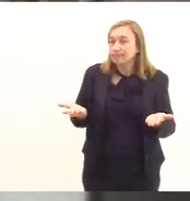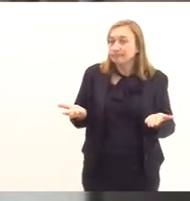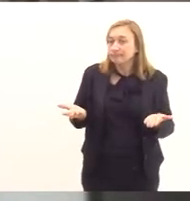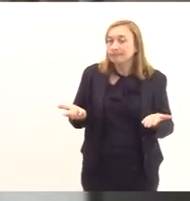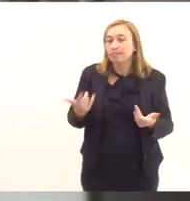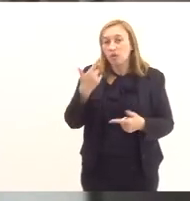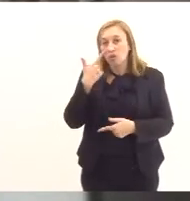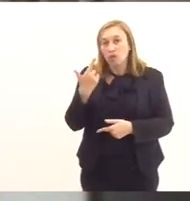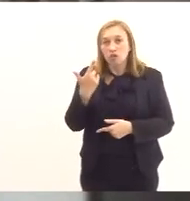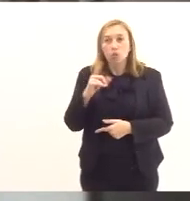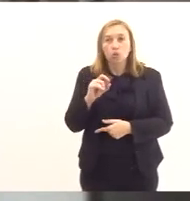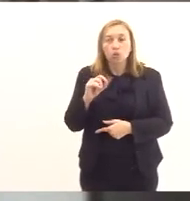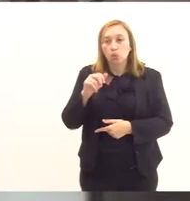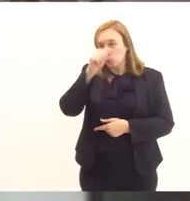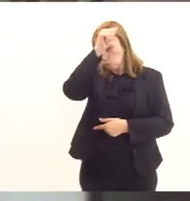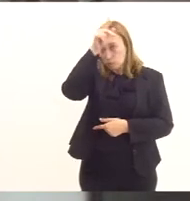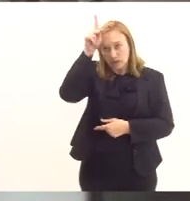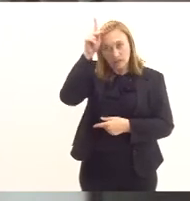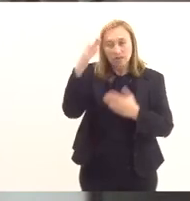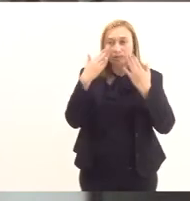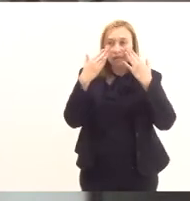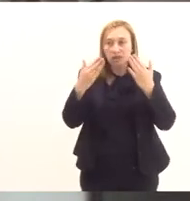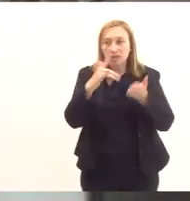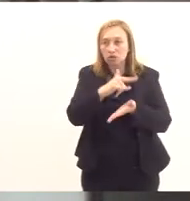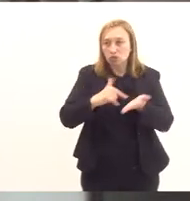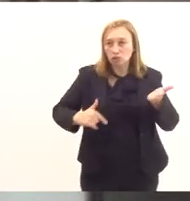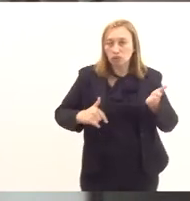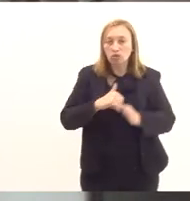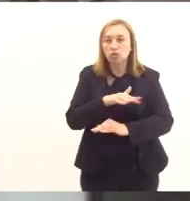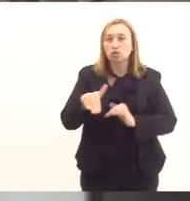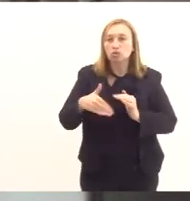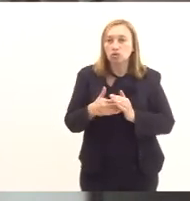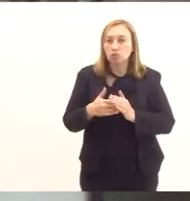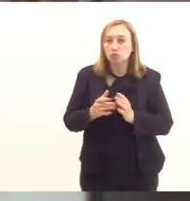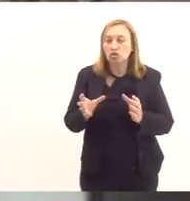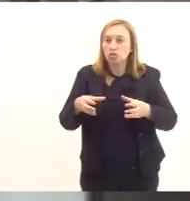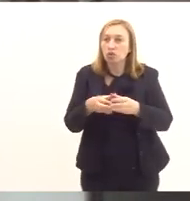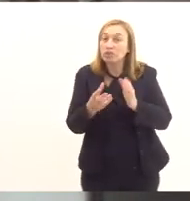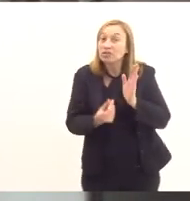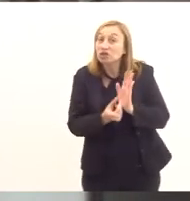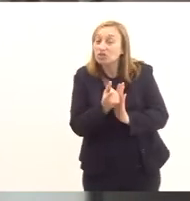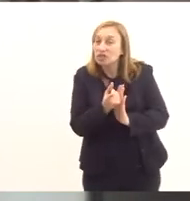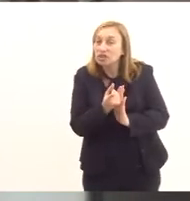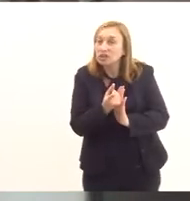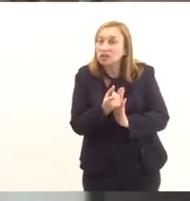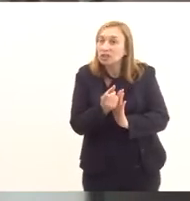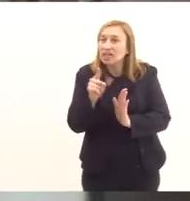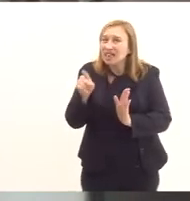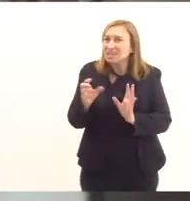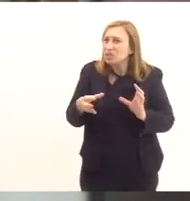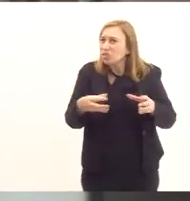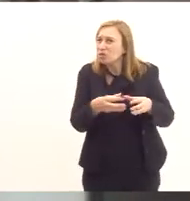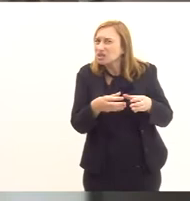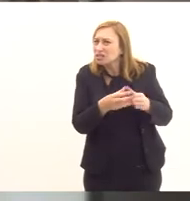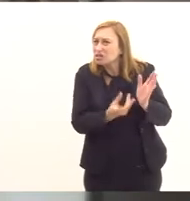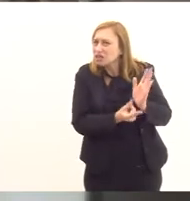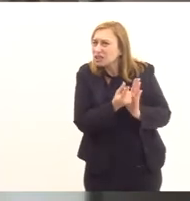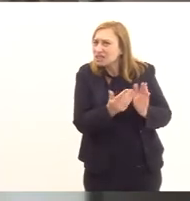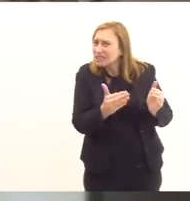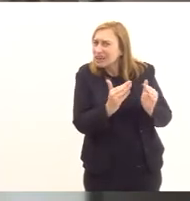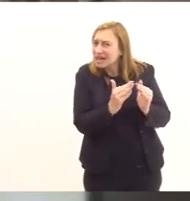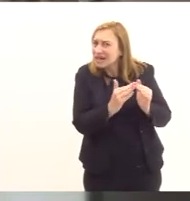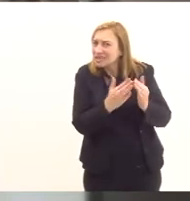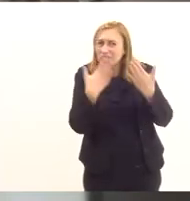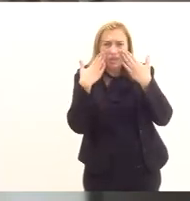e tendo em vista que o prefeito apresentou os documentos todos na comissão de Finanças essa comissão de Finanças da